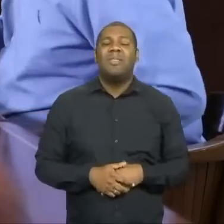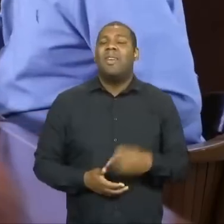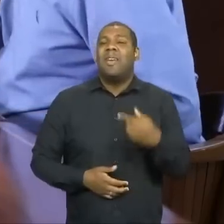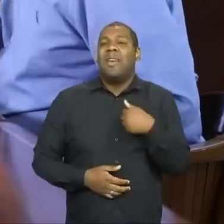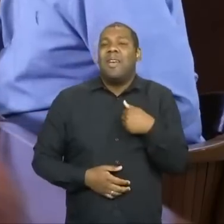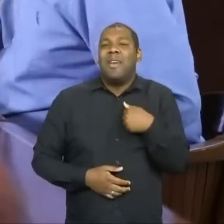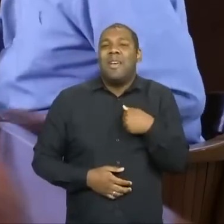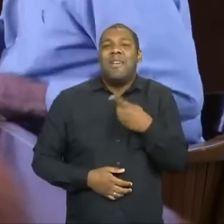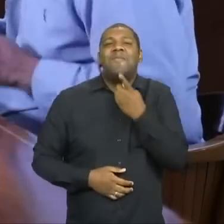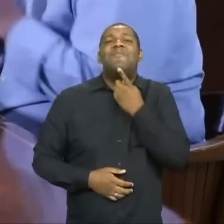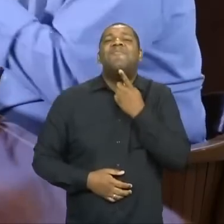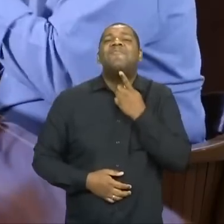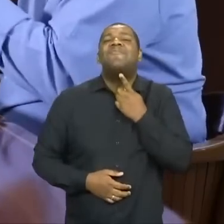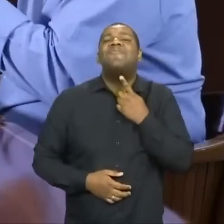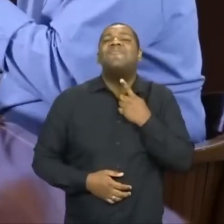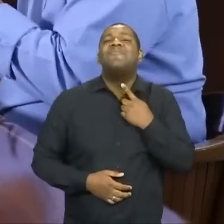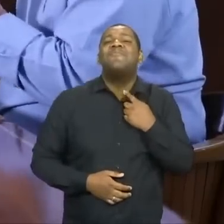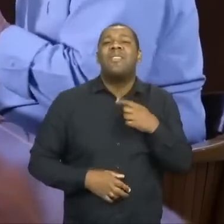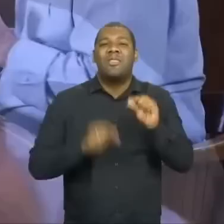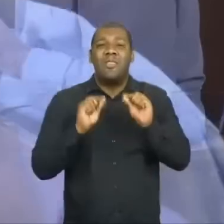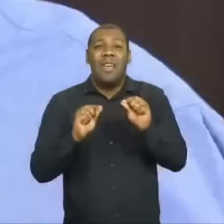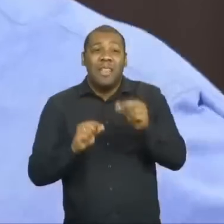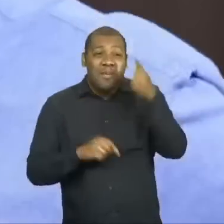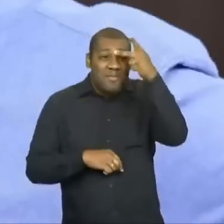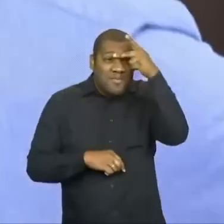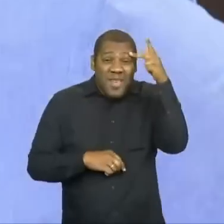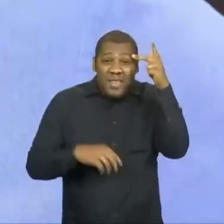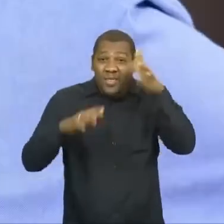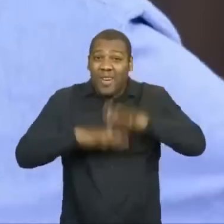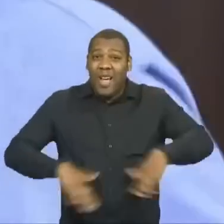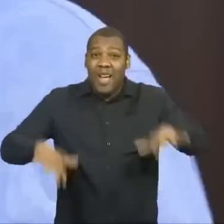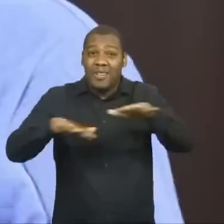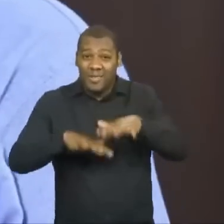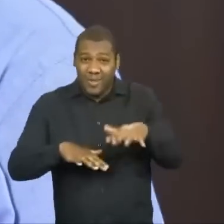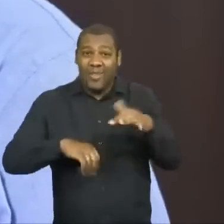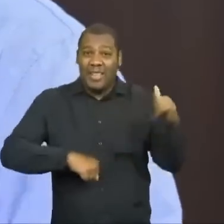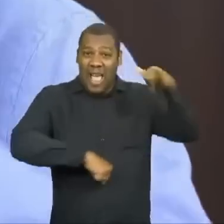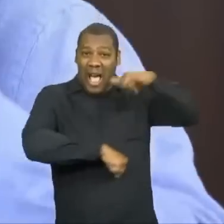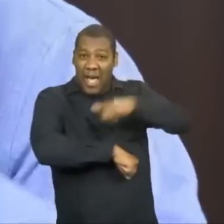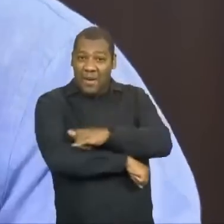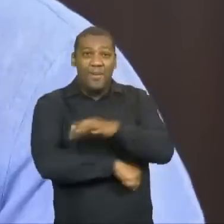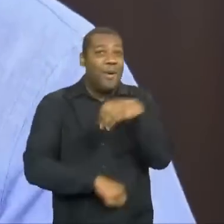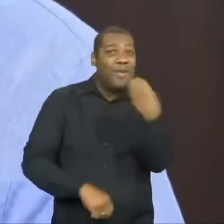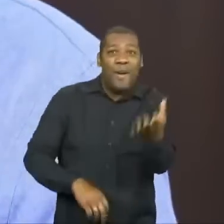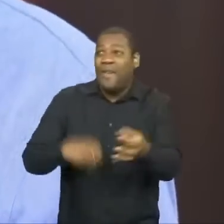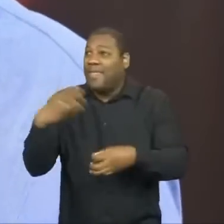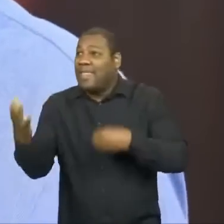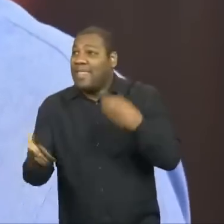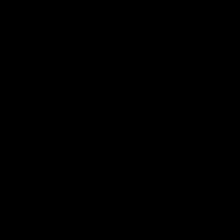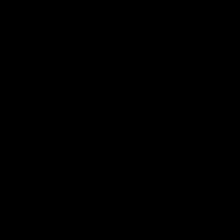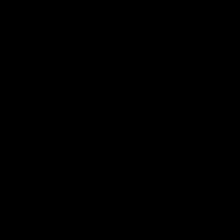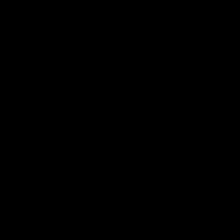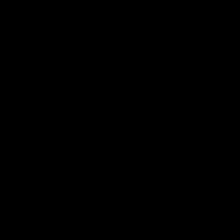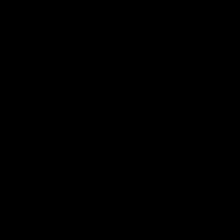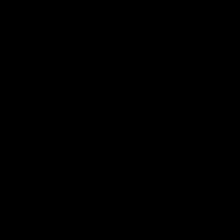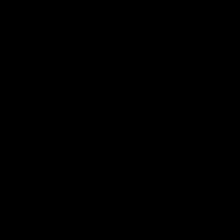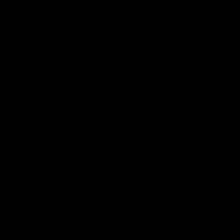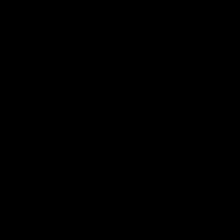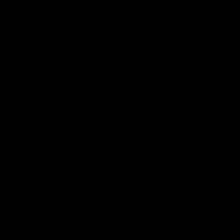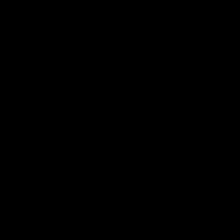aquele torresmo de barriga, aquele que tem um pouquinho de carne. Sabe? Então, eu daria para o cara nunca mais querer sair do Brasil.